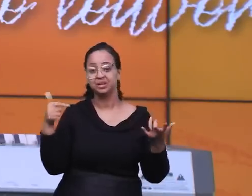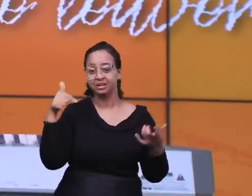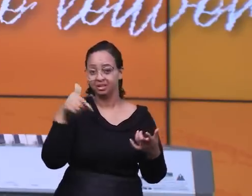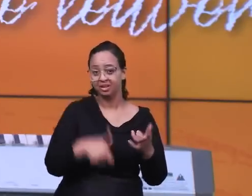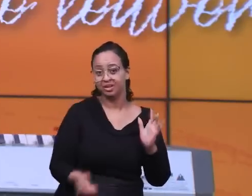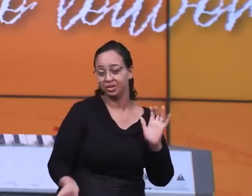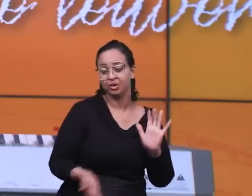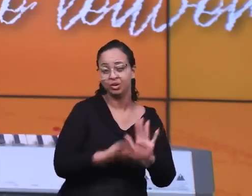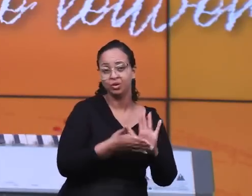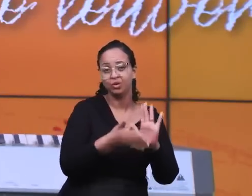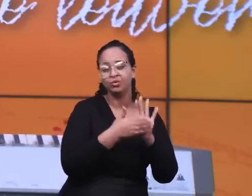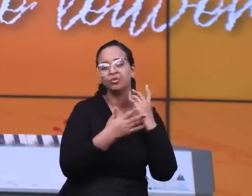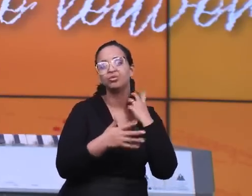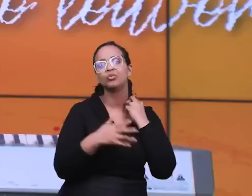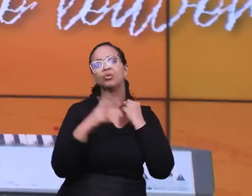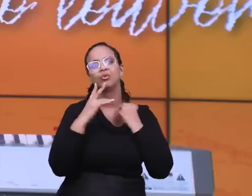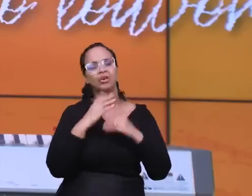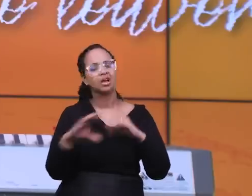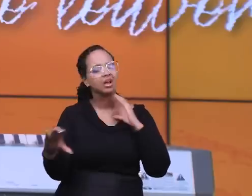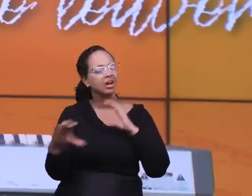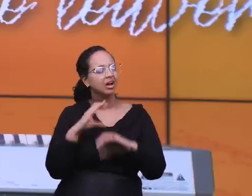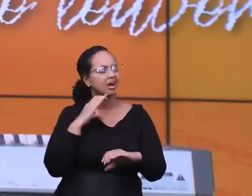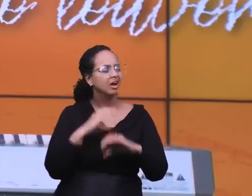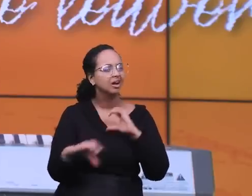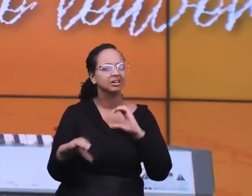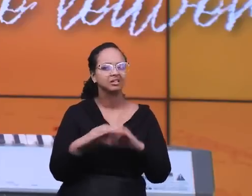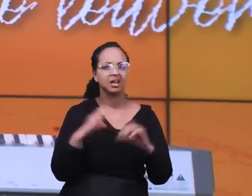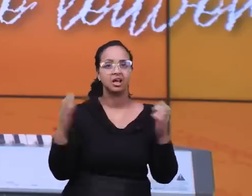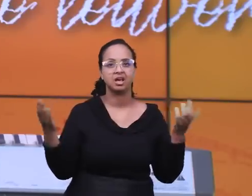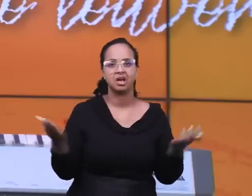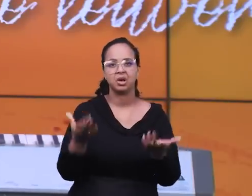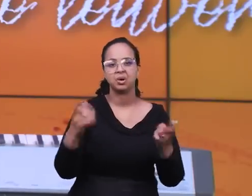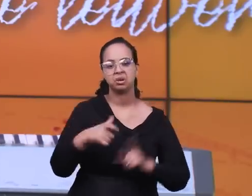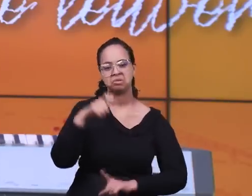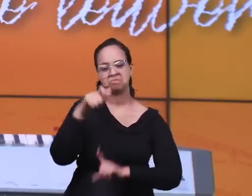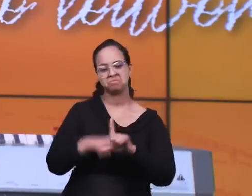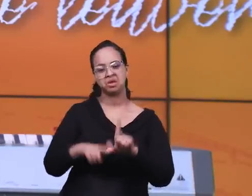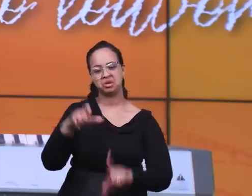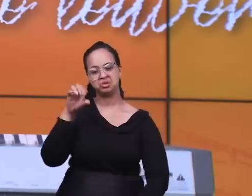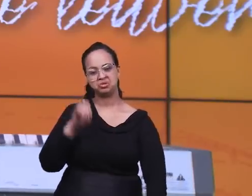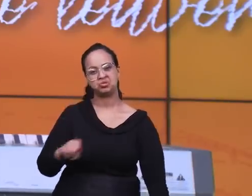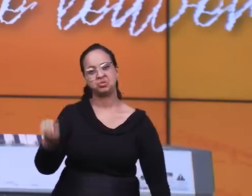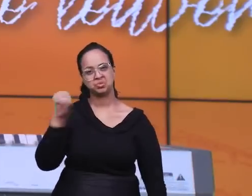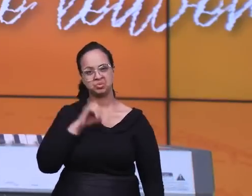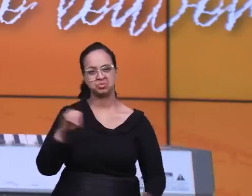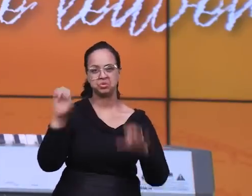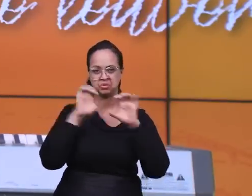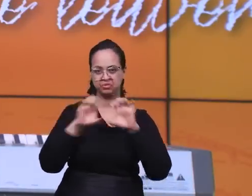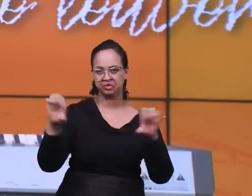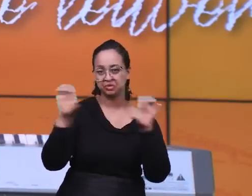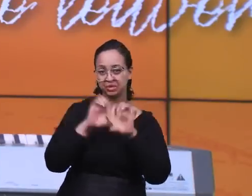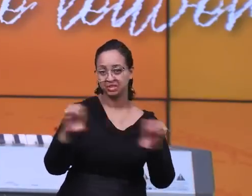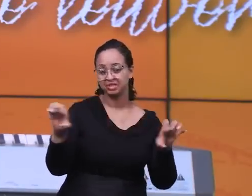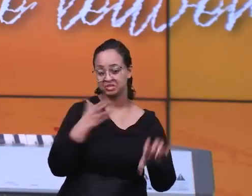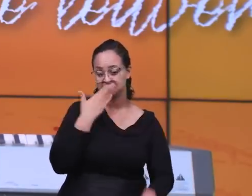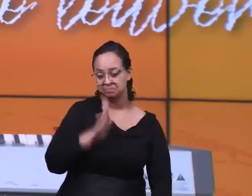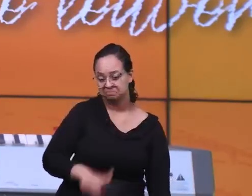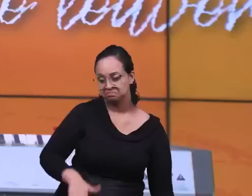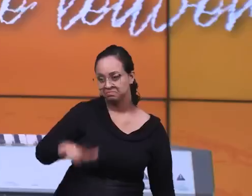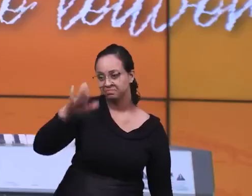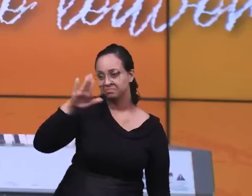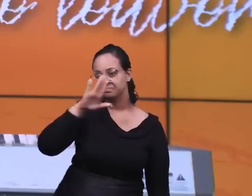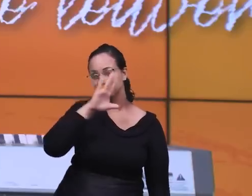este louvor será muito cantado agora no mês de outubro na evangelização das